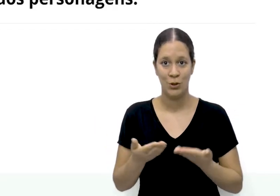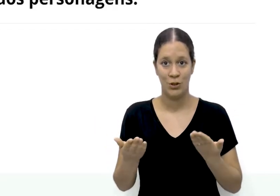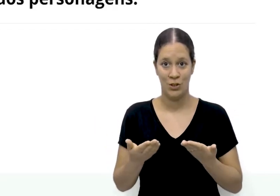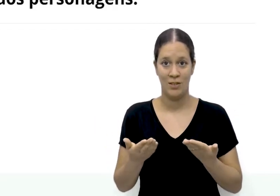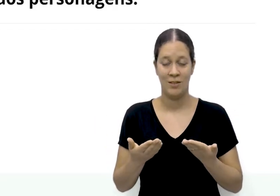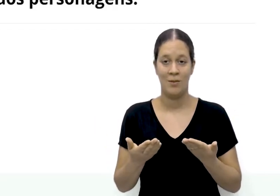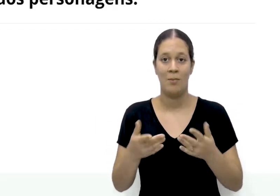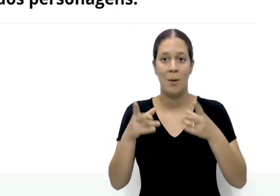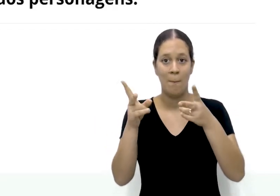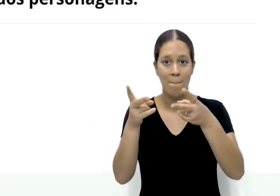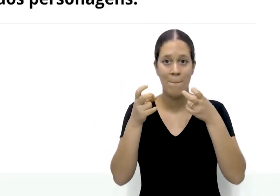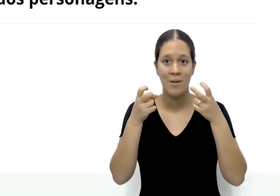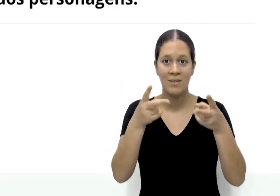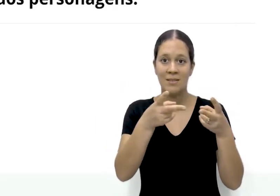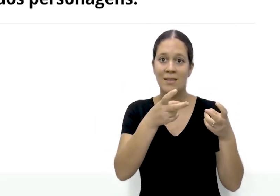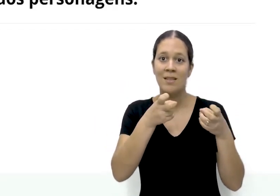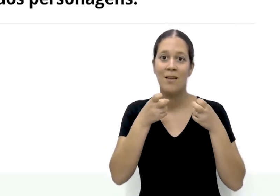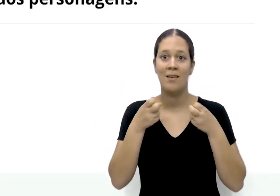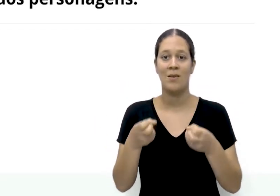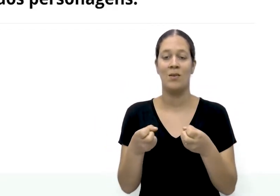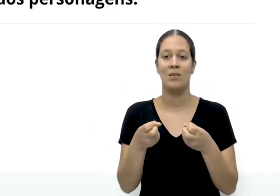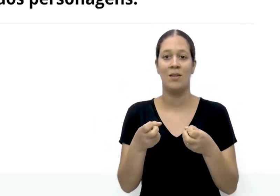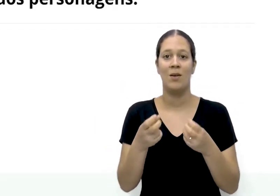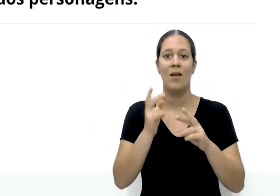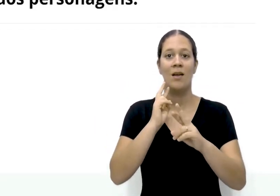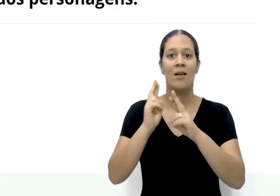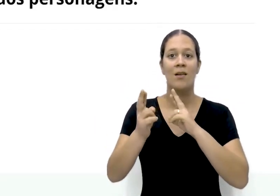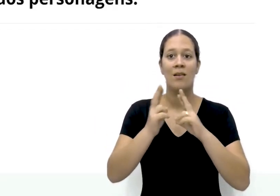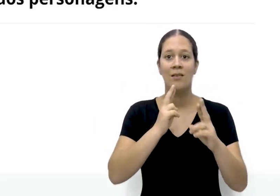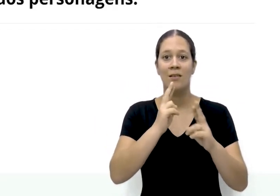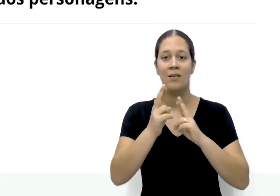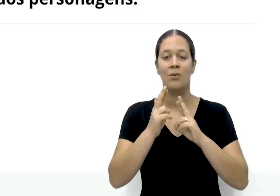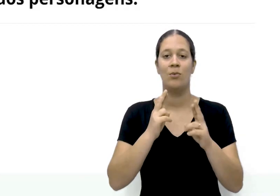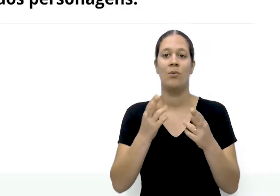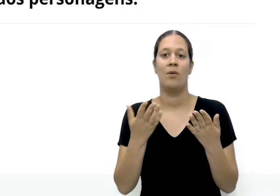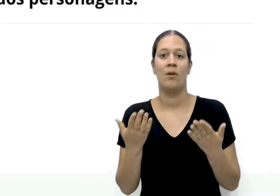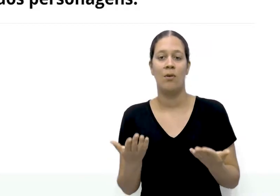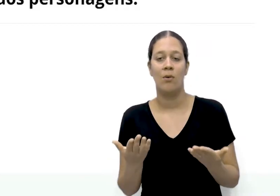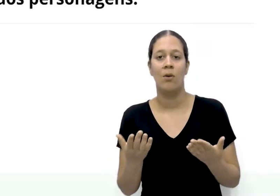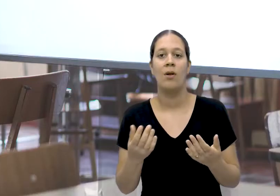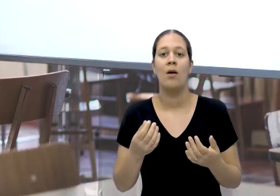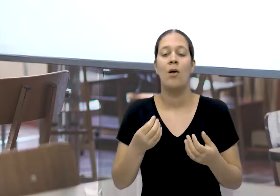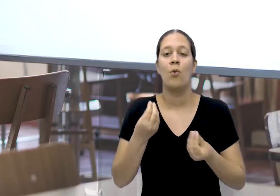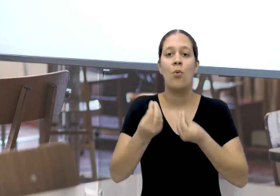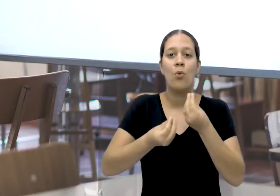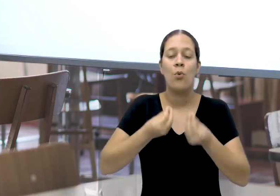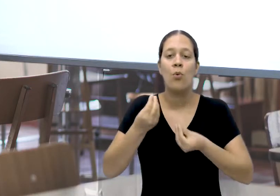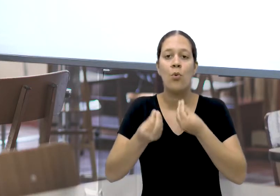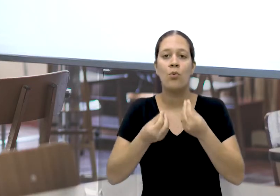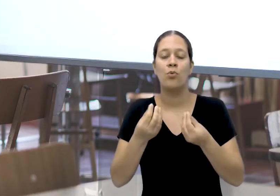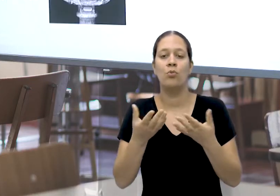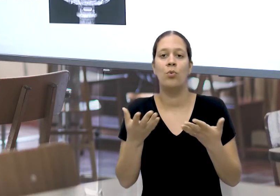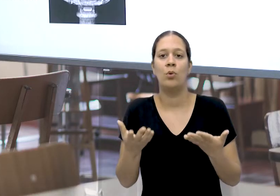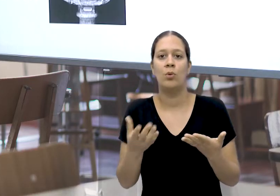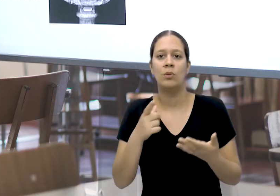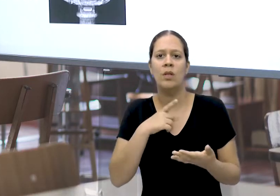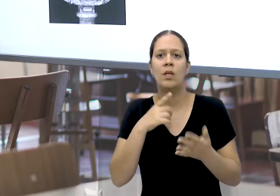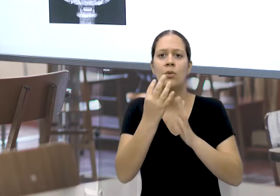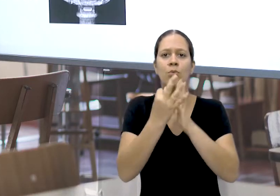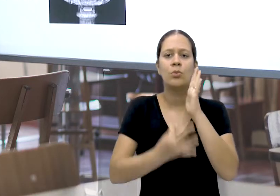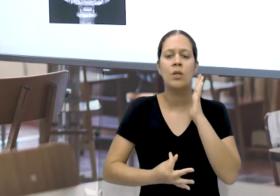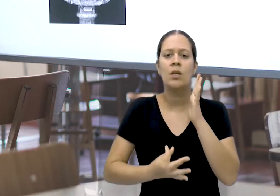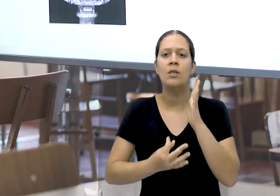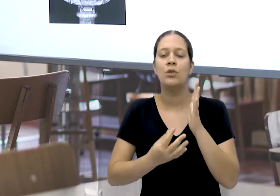nesse gênero textual as intenções e as emoções das personagens. Como eu